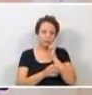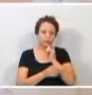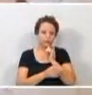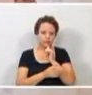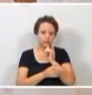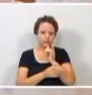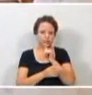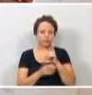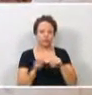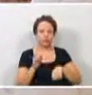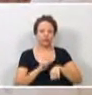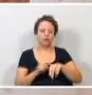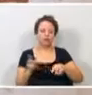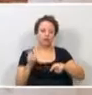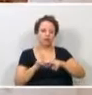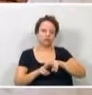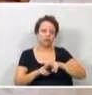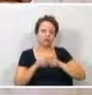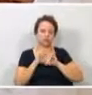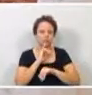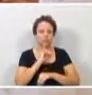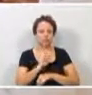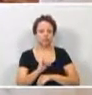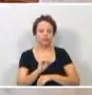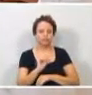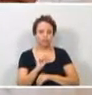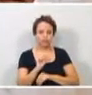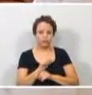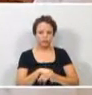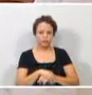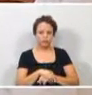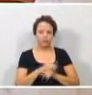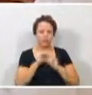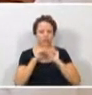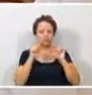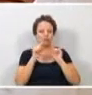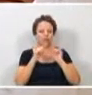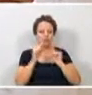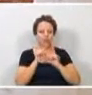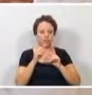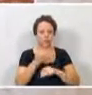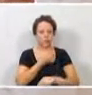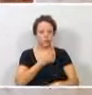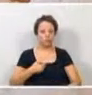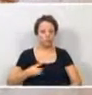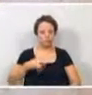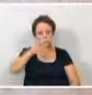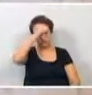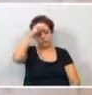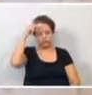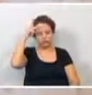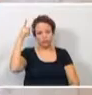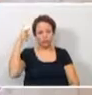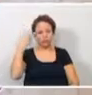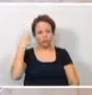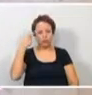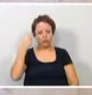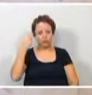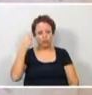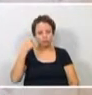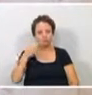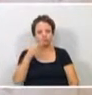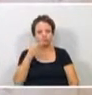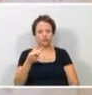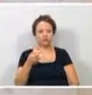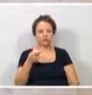foi detida, foi o seguinte. Ela criticou a gestão do prefeito João Dória, dizendo que ser muito conveniente para o seu